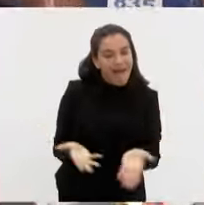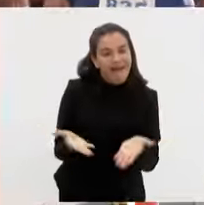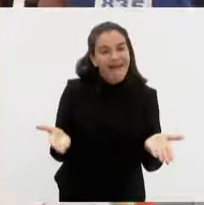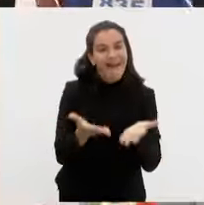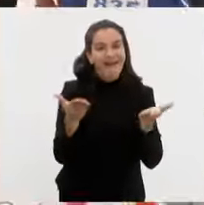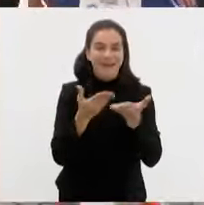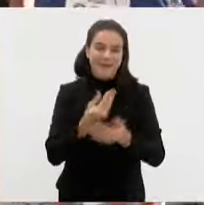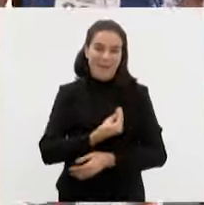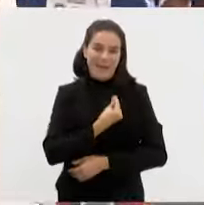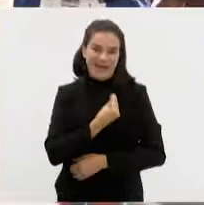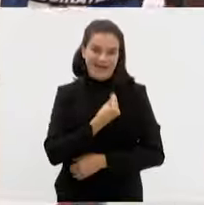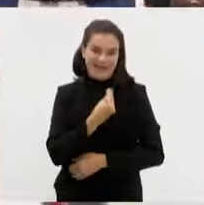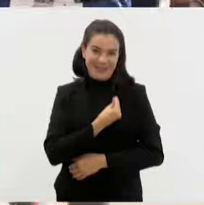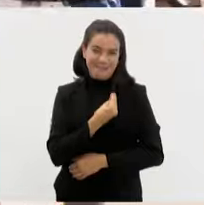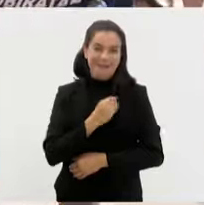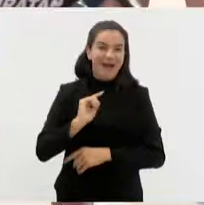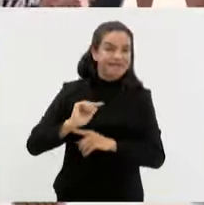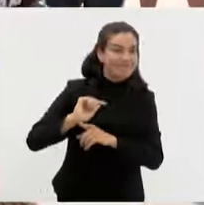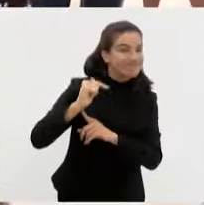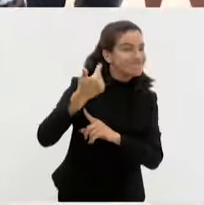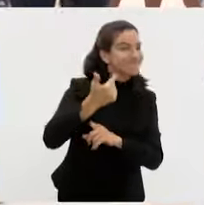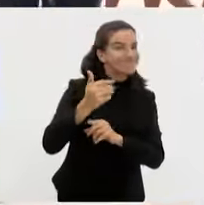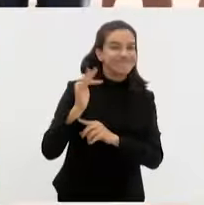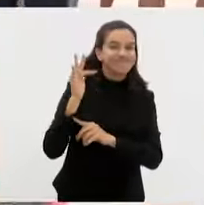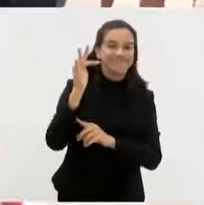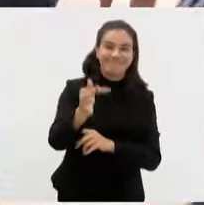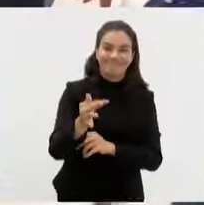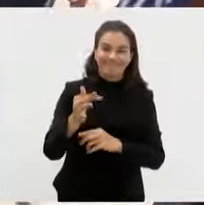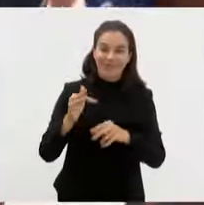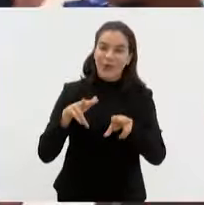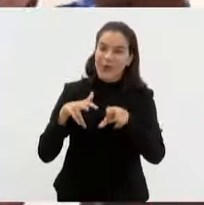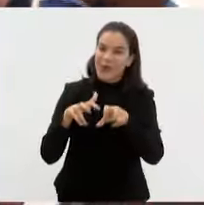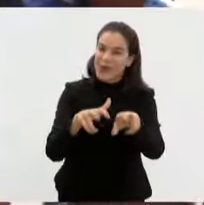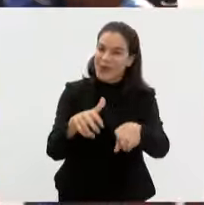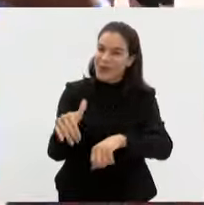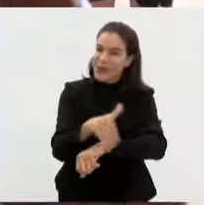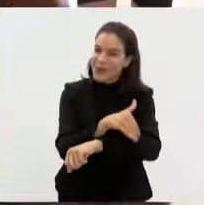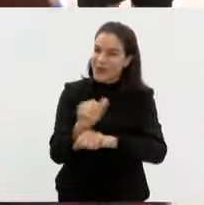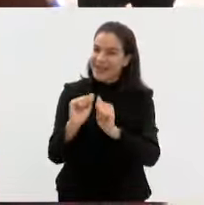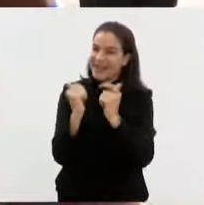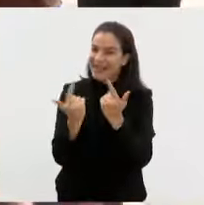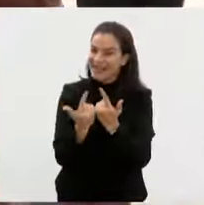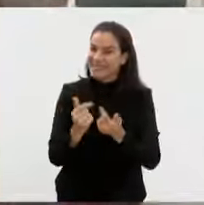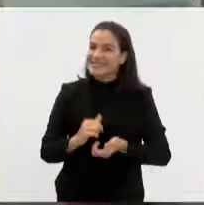para participarem de um próximo circuito de corrida de rua promovido pela Alerj.